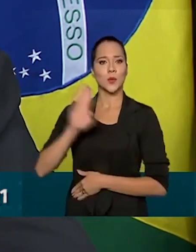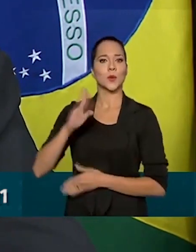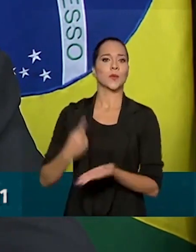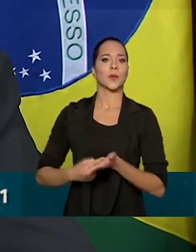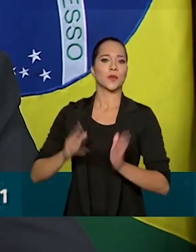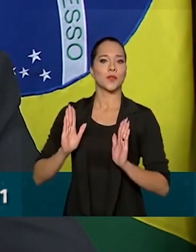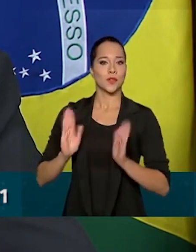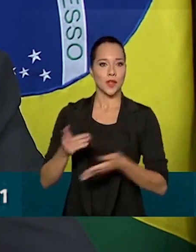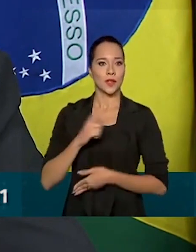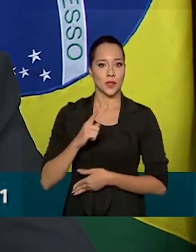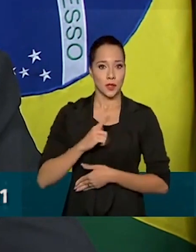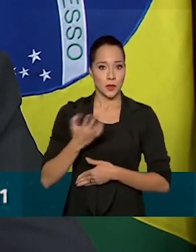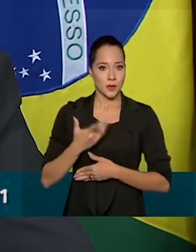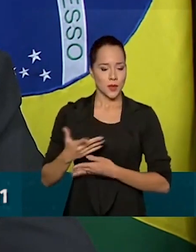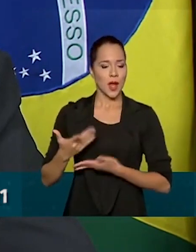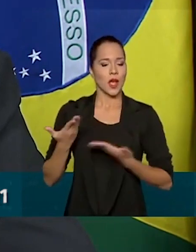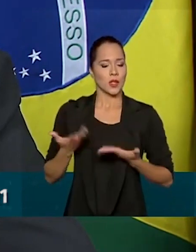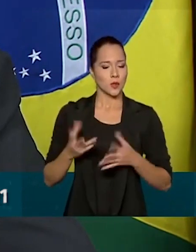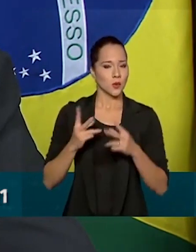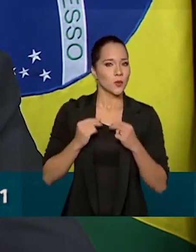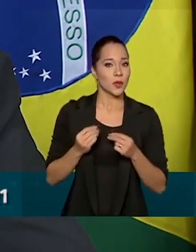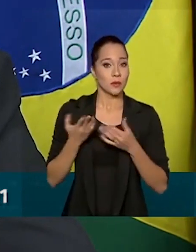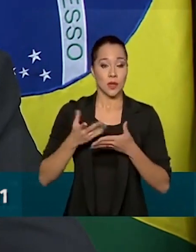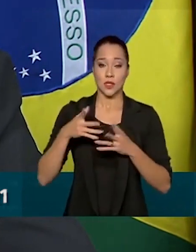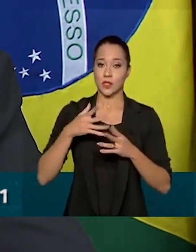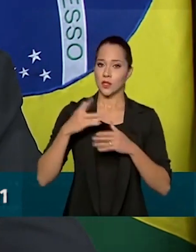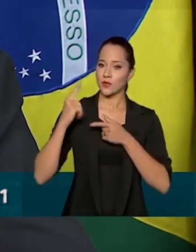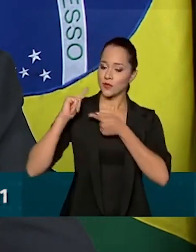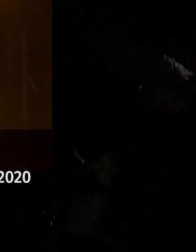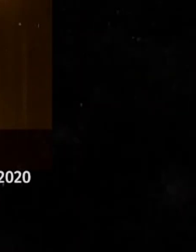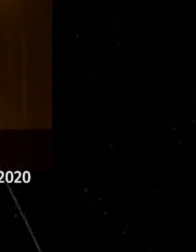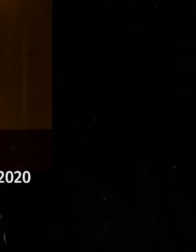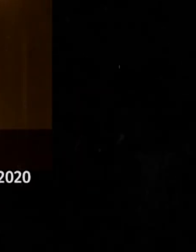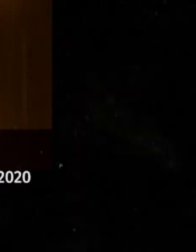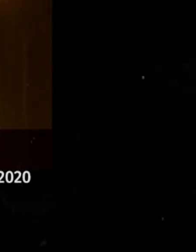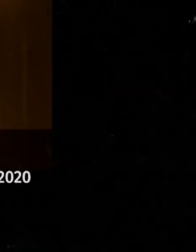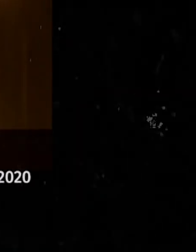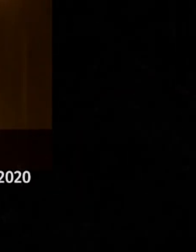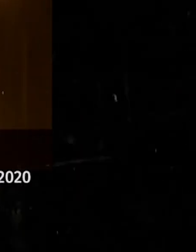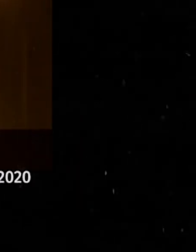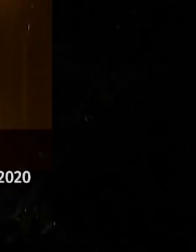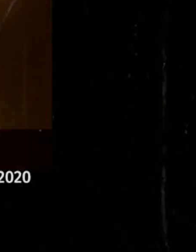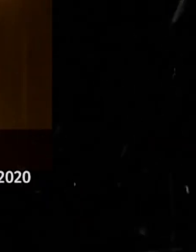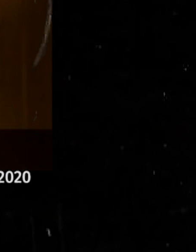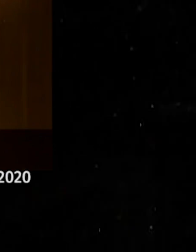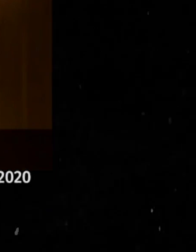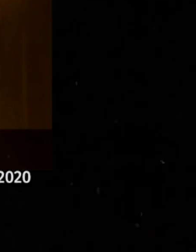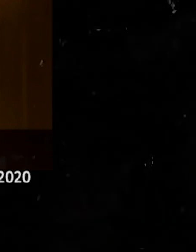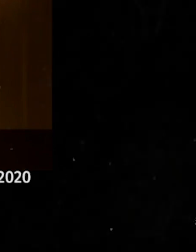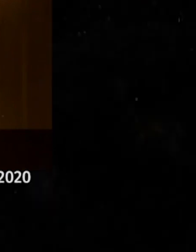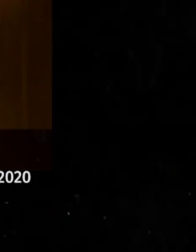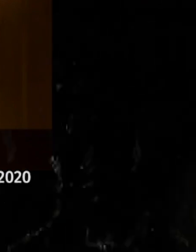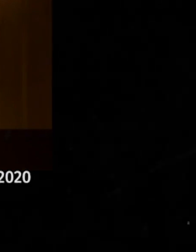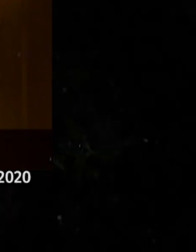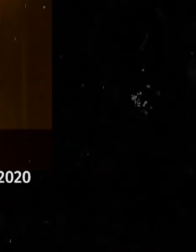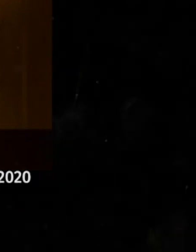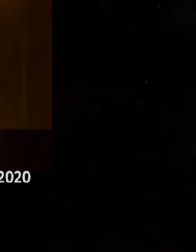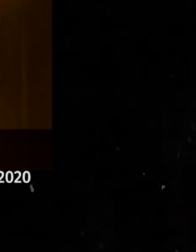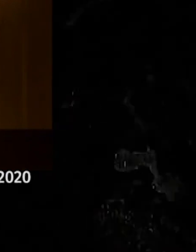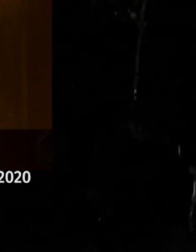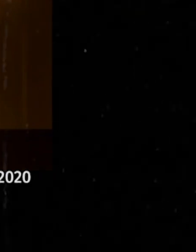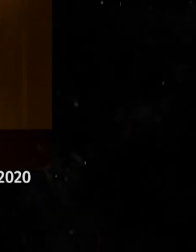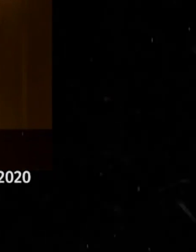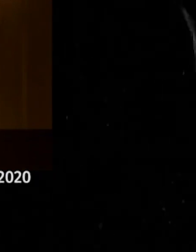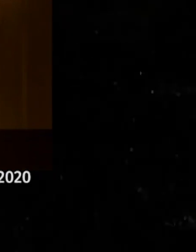que estamos prontos a assumir perante as gerações futuras. O Brasil desponta como o maior produtor mundial